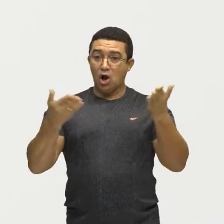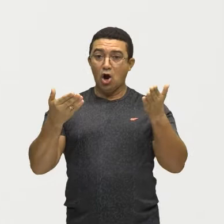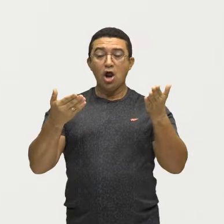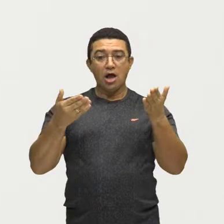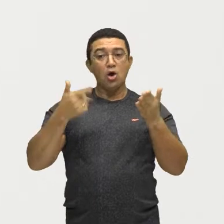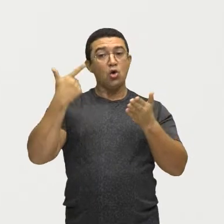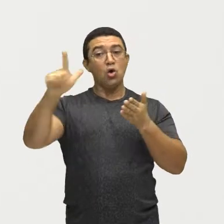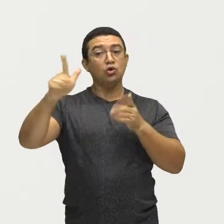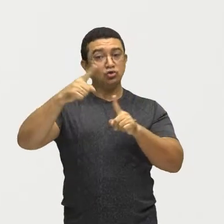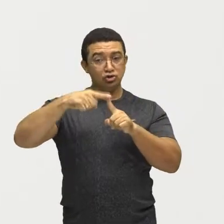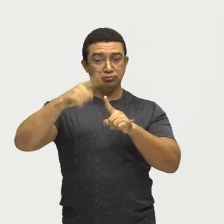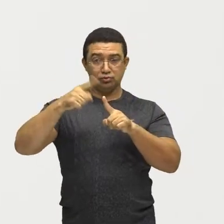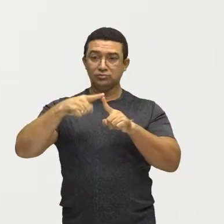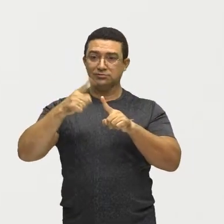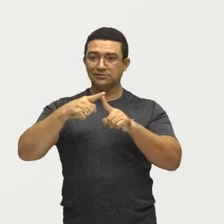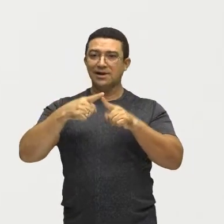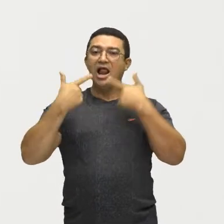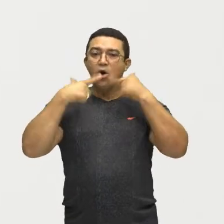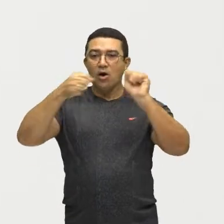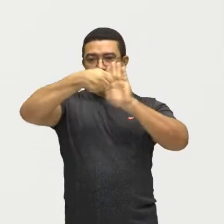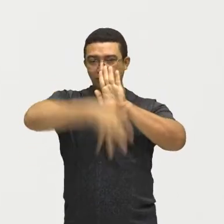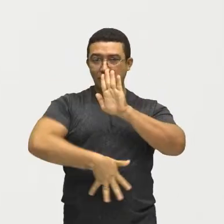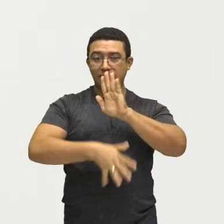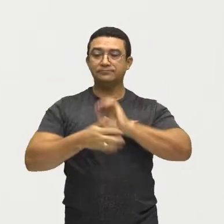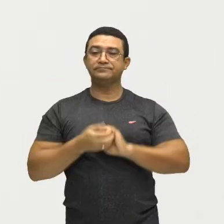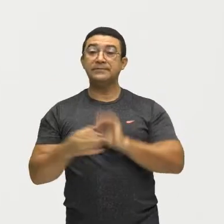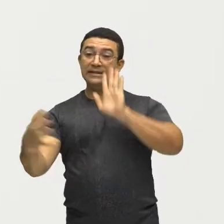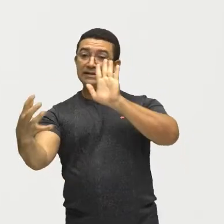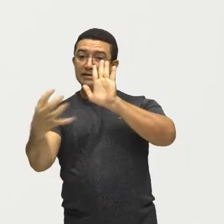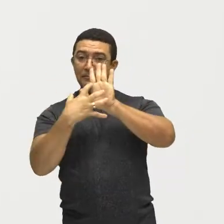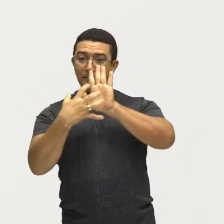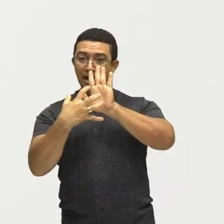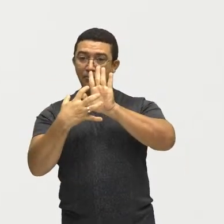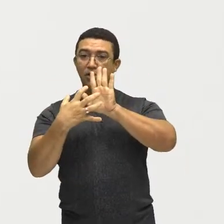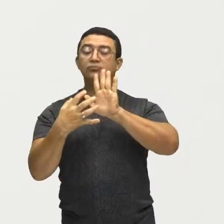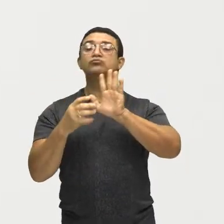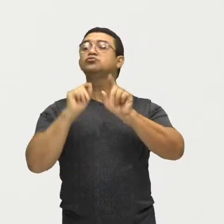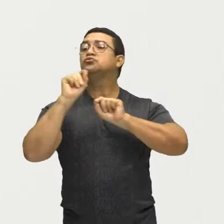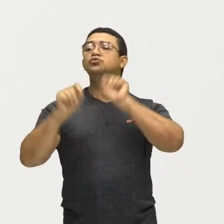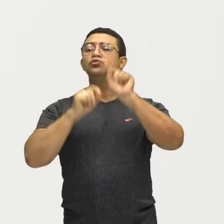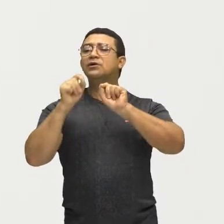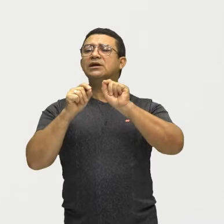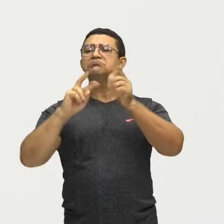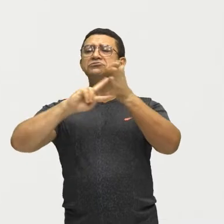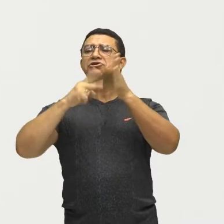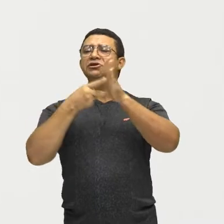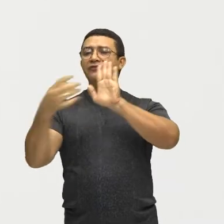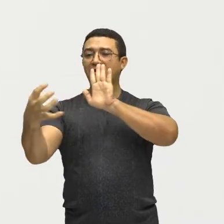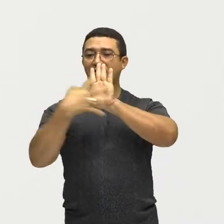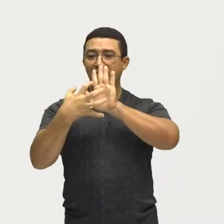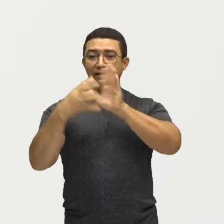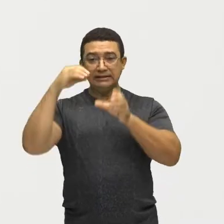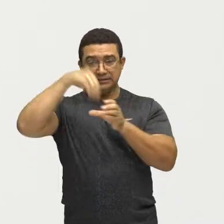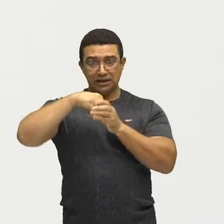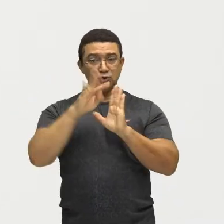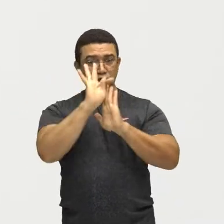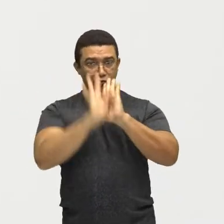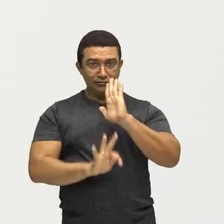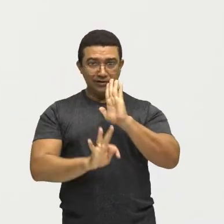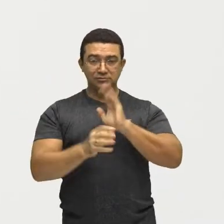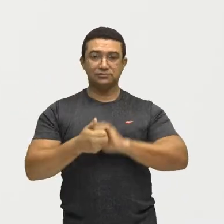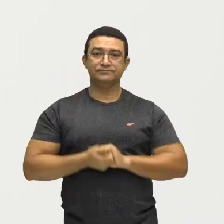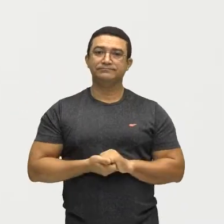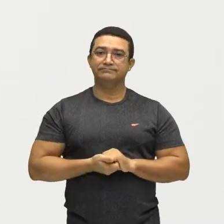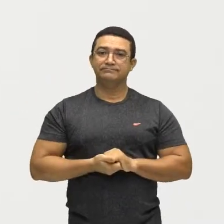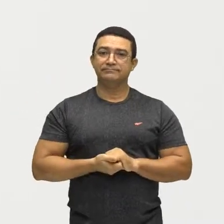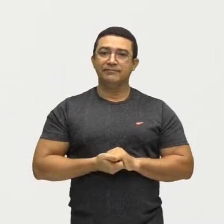chamada hipérbole. Então, o que é isso? O que é essa hipérbole? O que é que ela representa no texto? Então, é